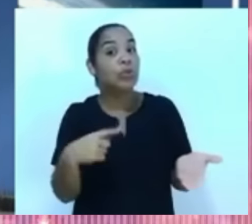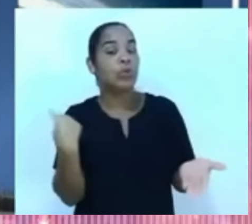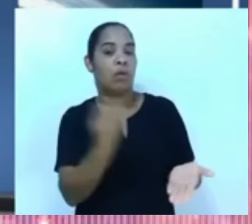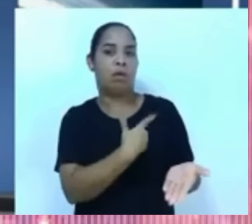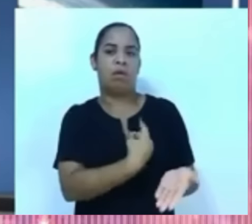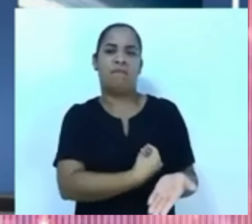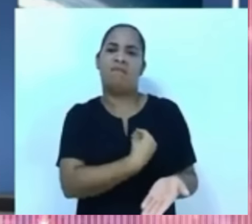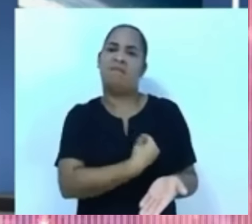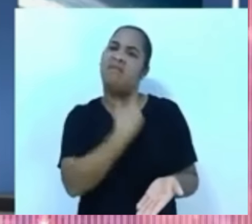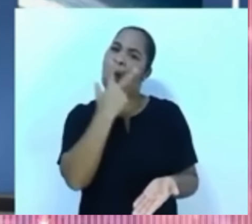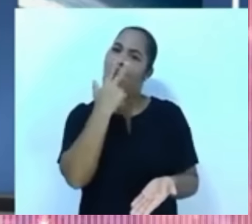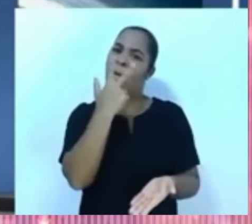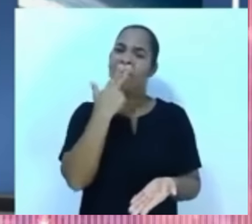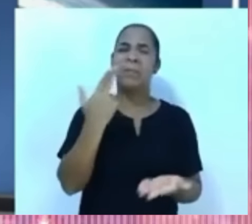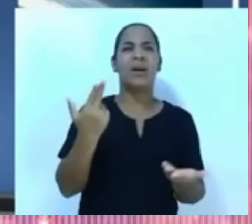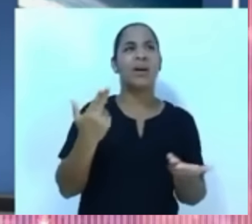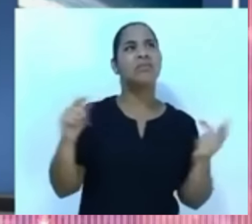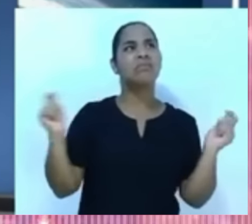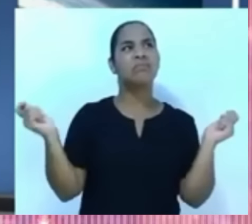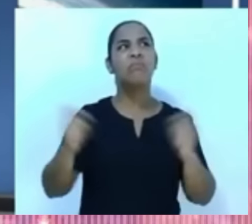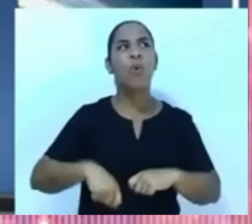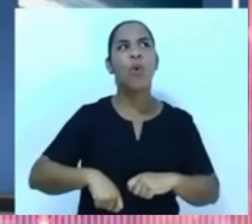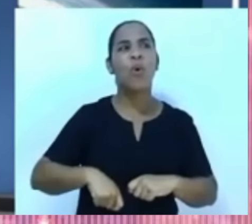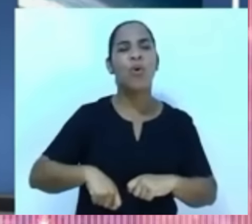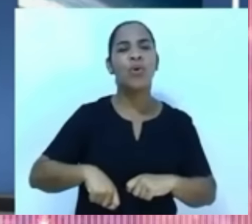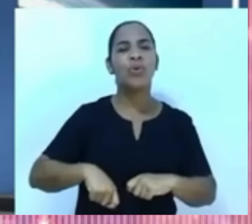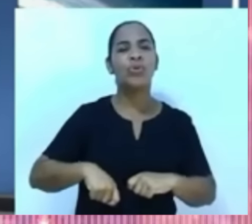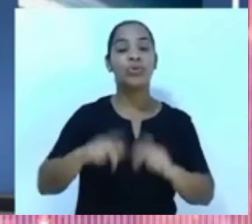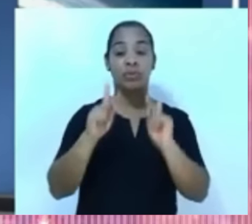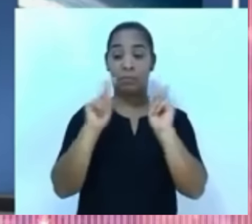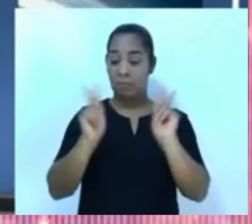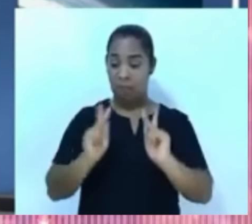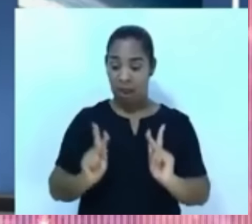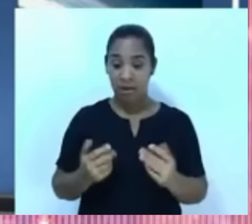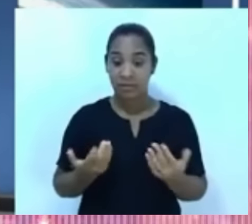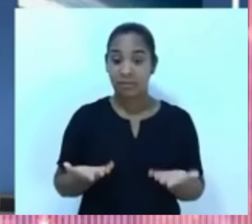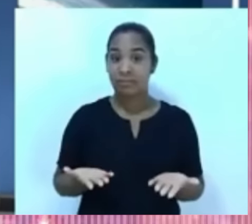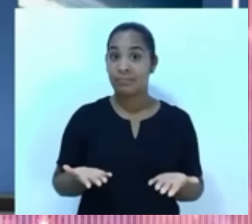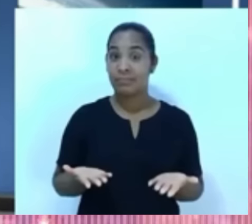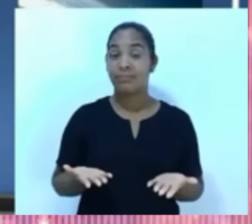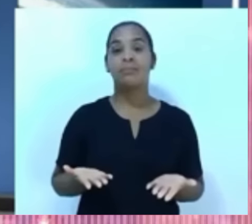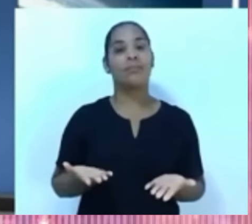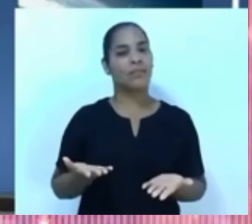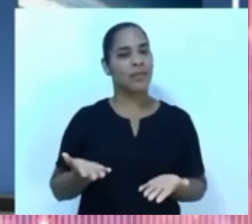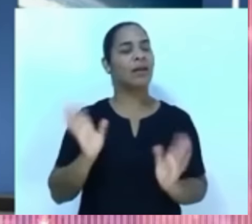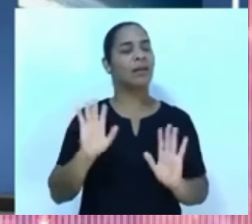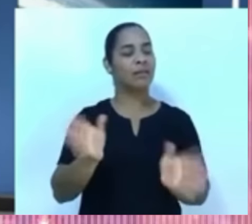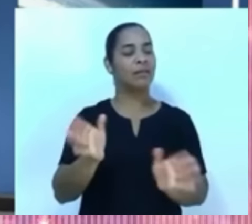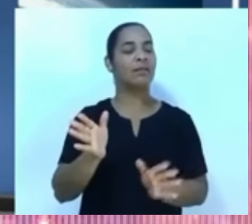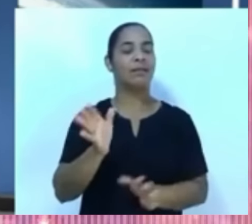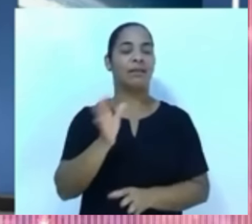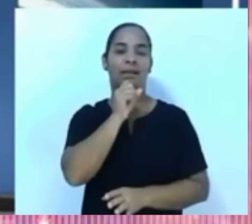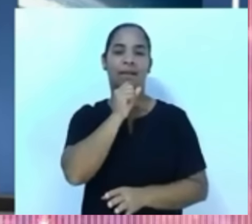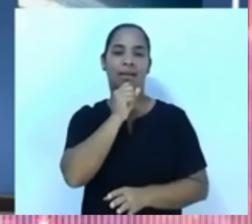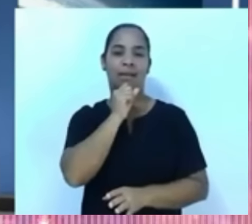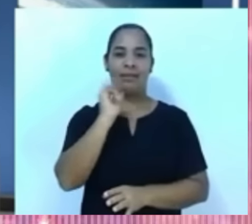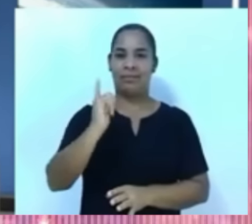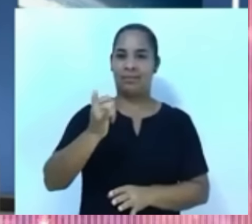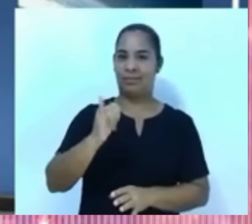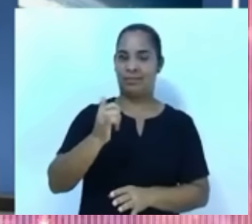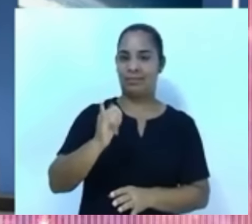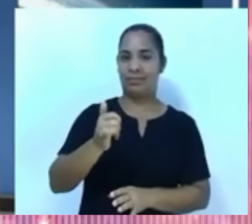possível a recompensa da Paz como diria uma velha postura cada um